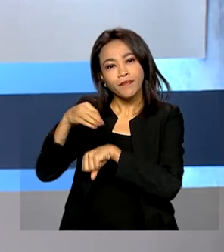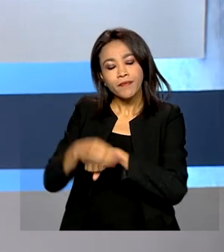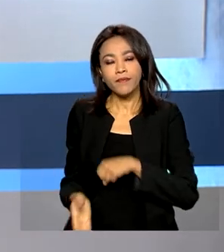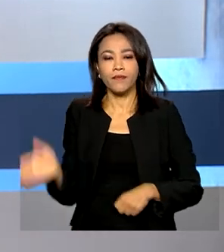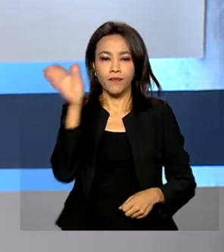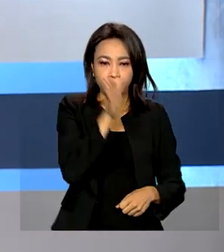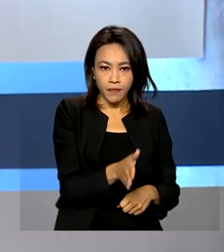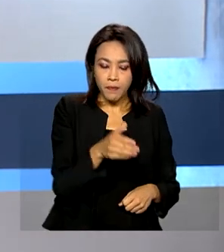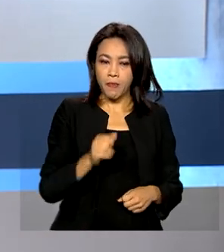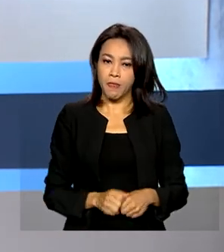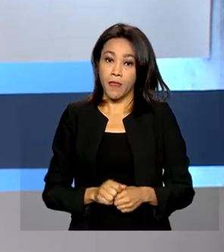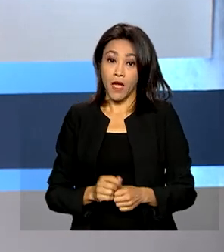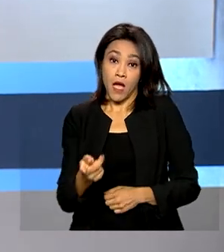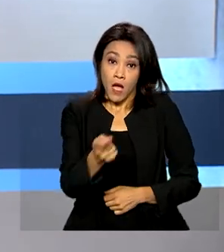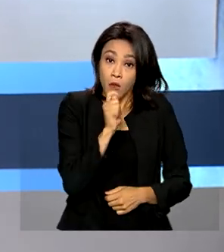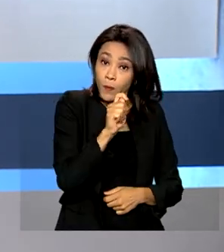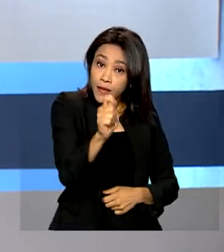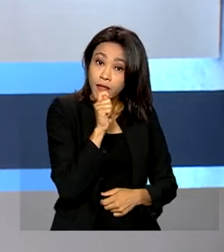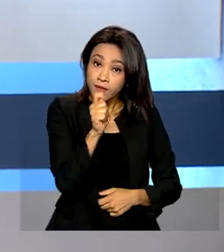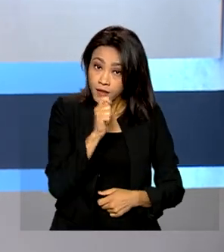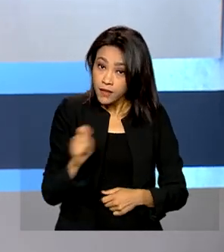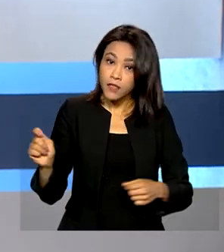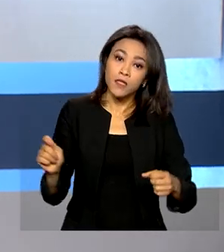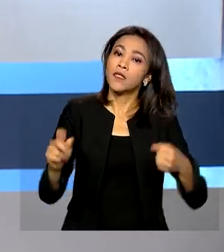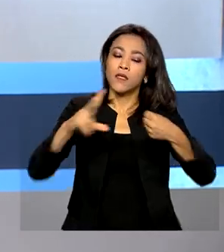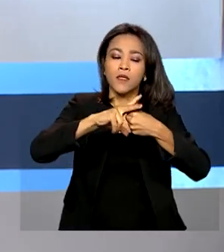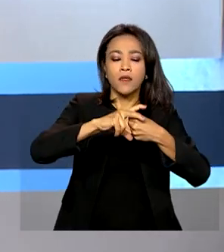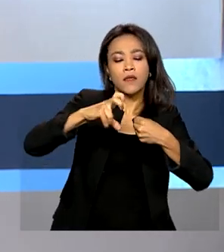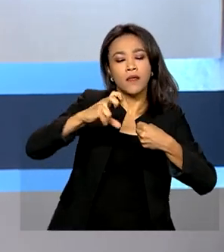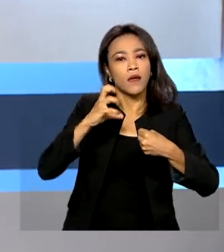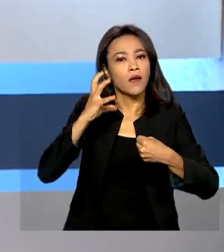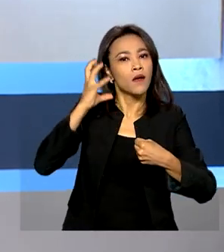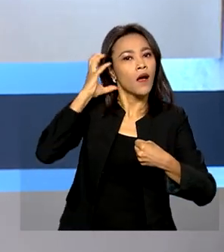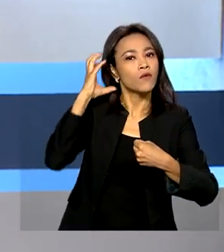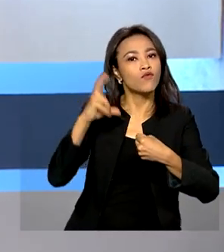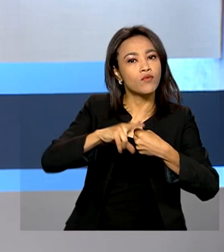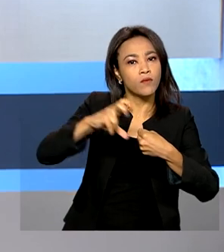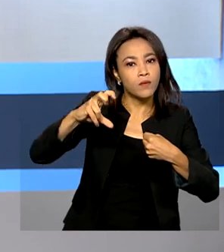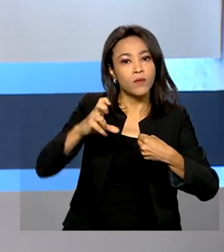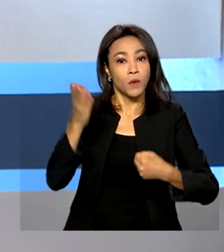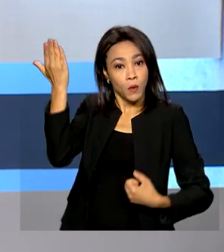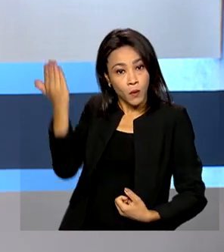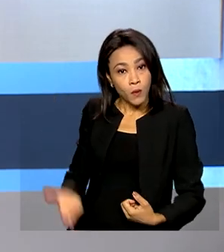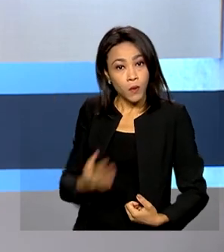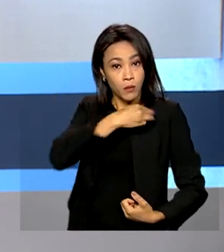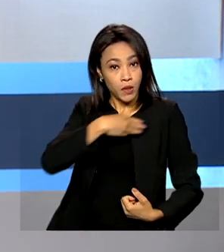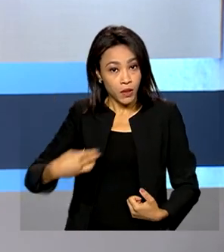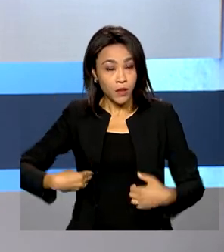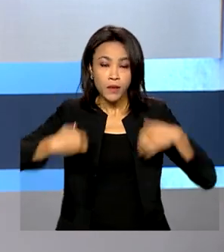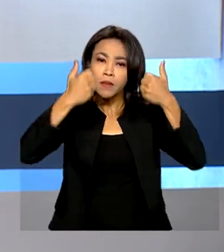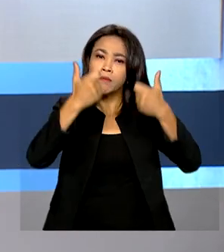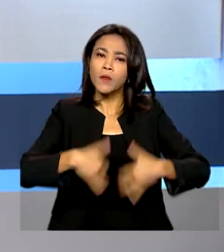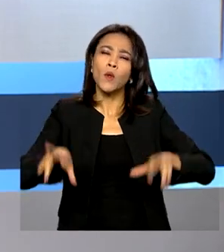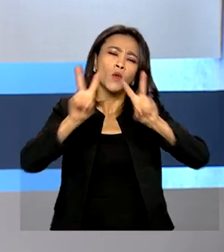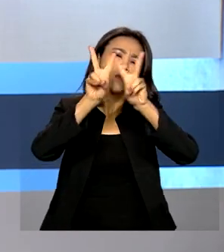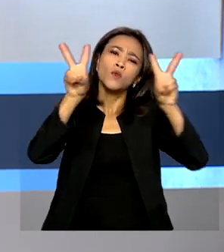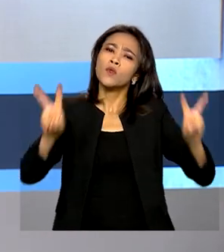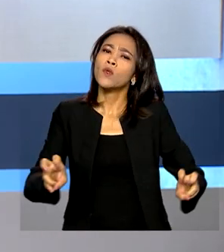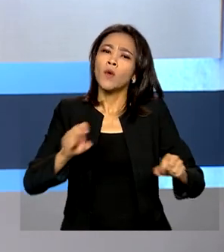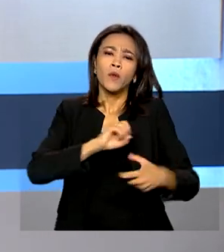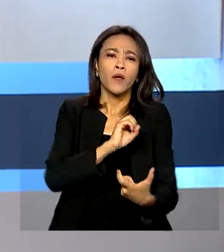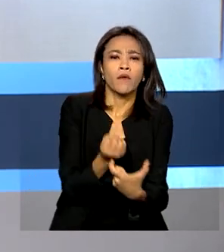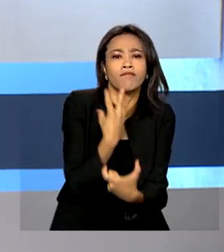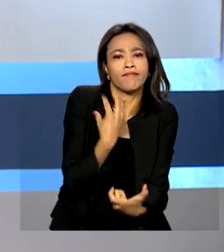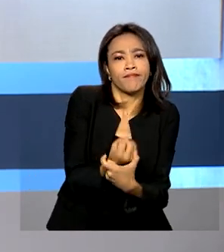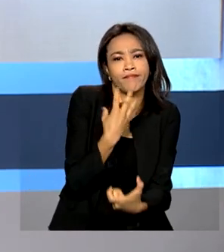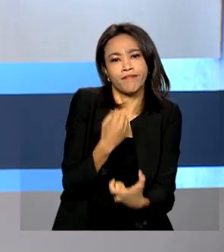e durante a entrevista ao programa de rádio A Voz do Brasil o ministro da educação Victor Godoy falou sobre a alfabetização pós